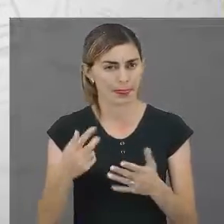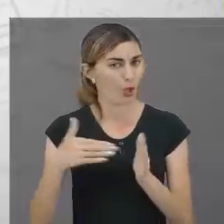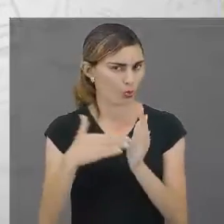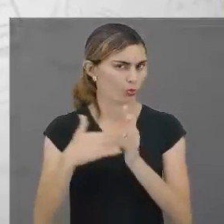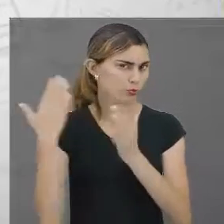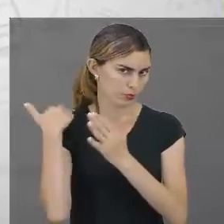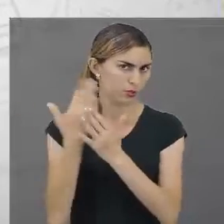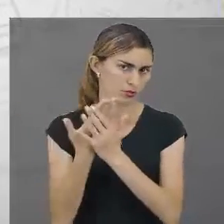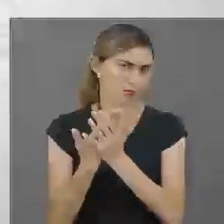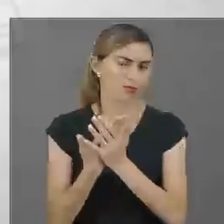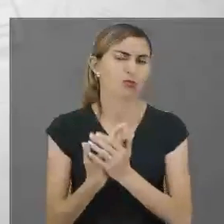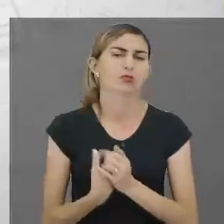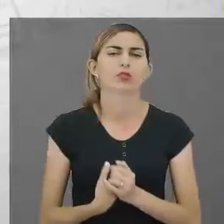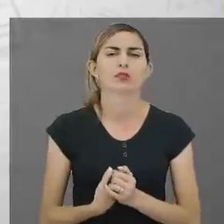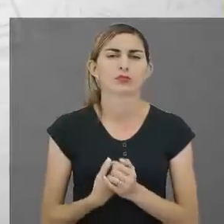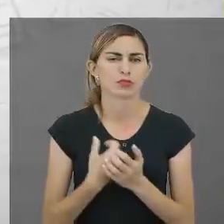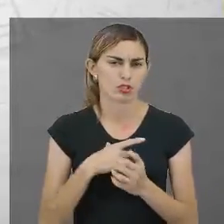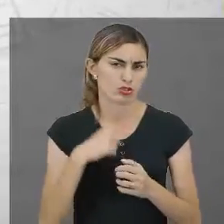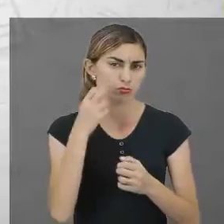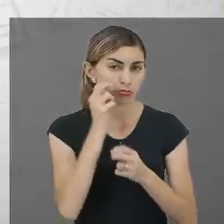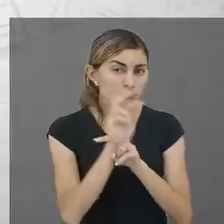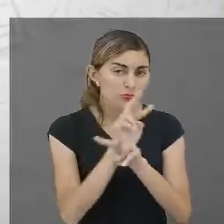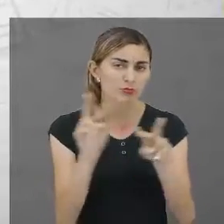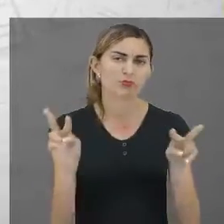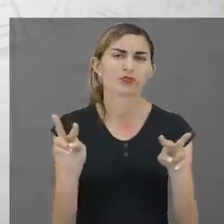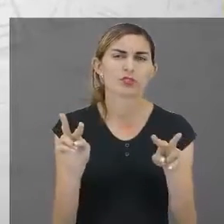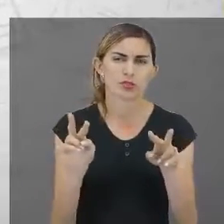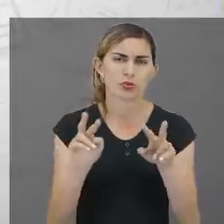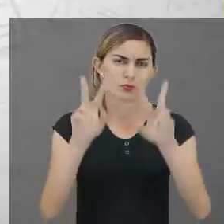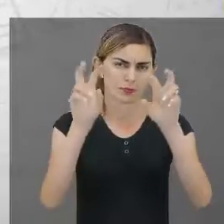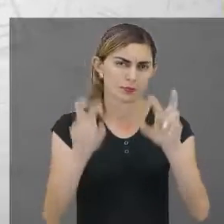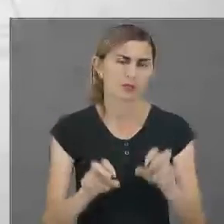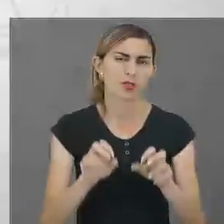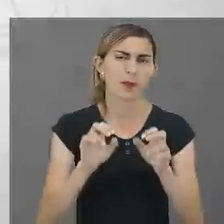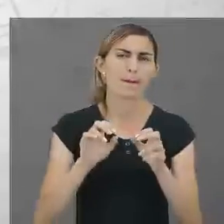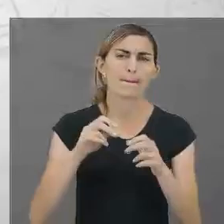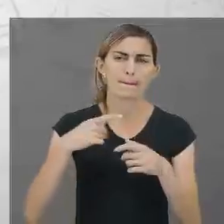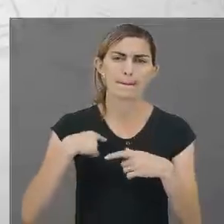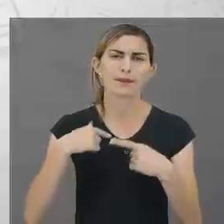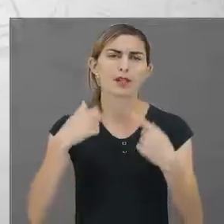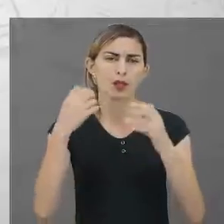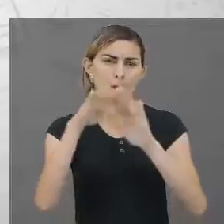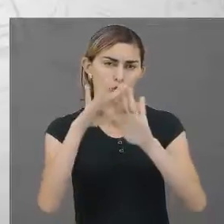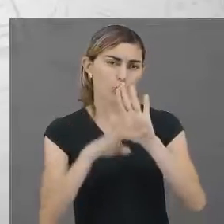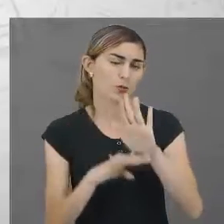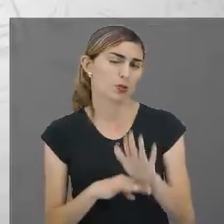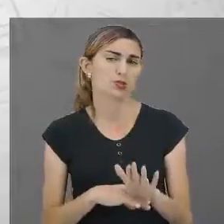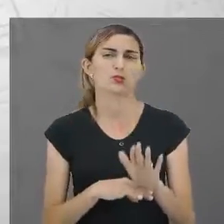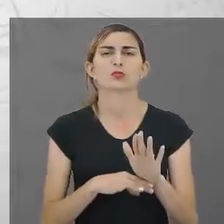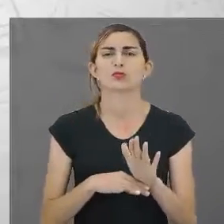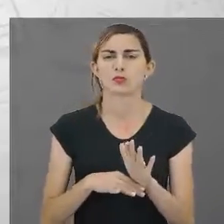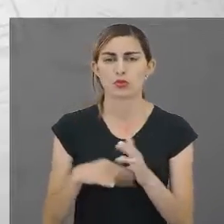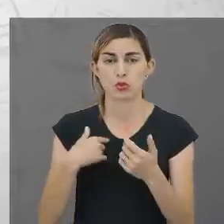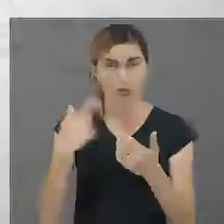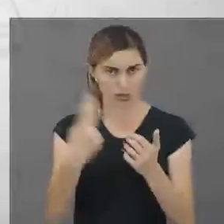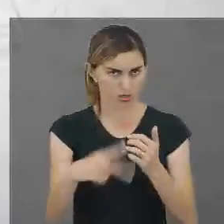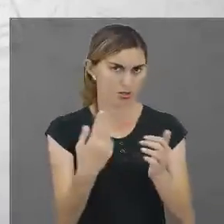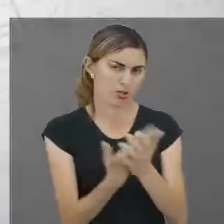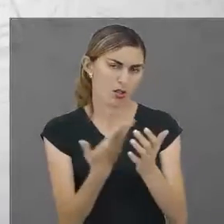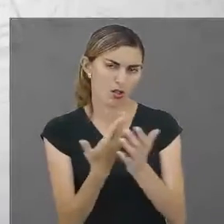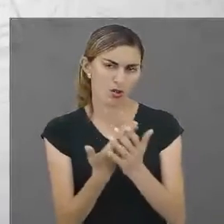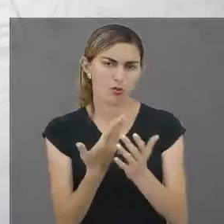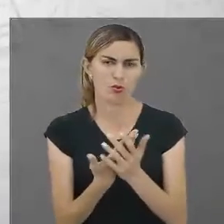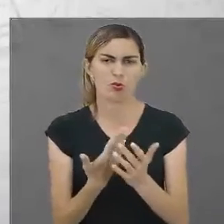Na última aula, nós vimos os princípios fundamentais de Lógica de Programação. Nesta